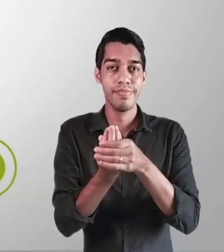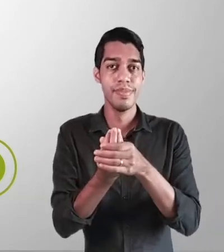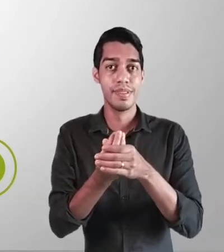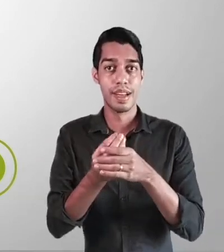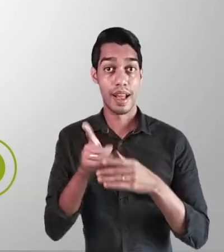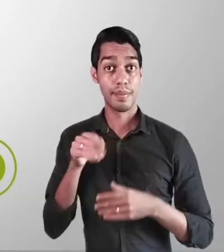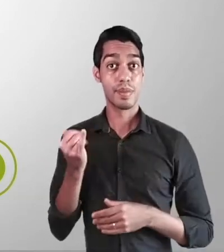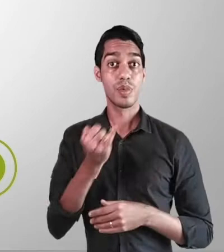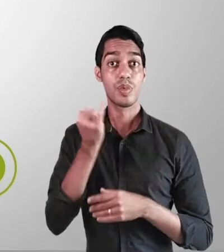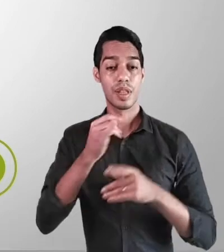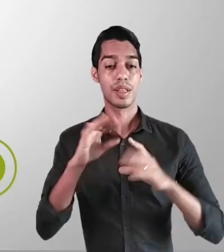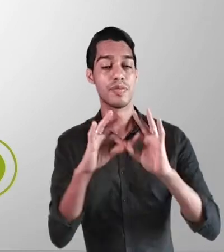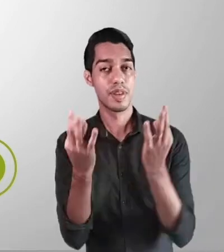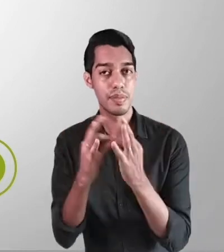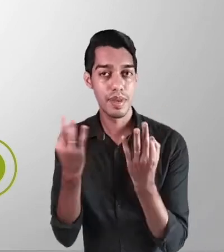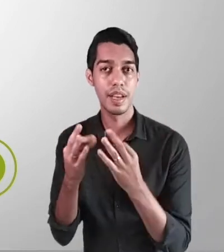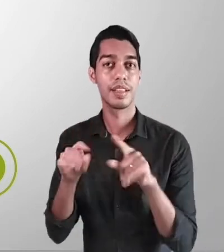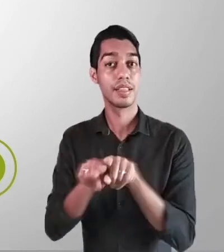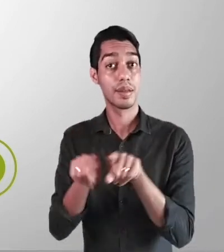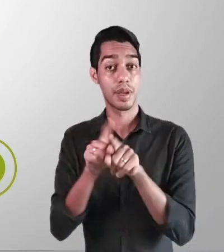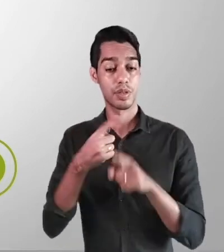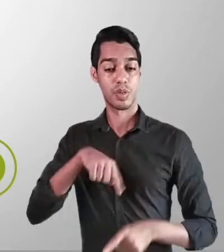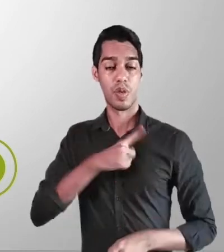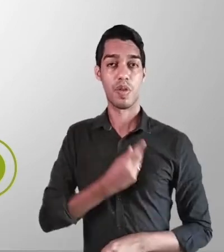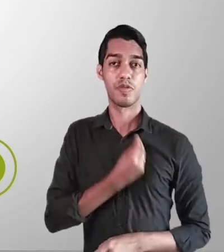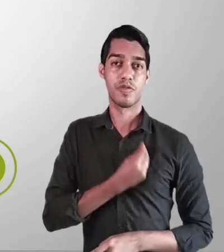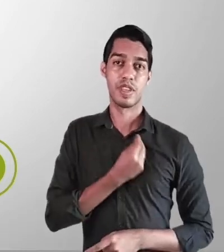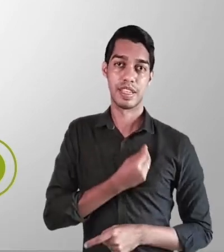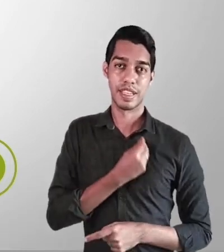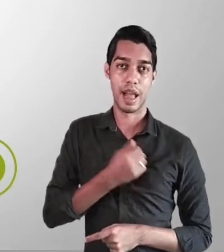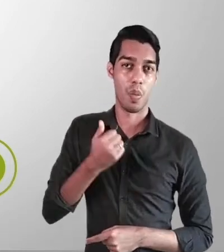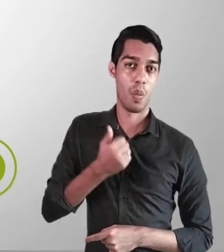questão da qualidade de vida do cidadão como um todo.